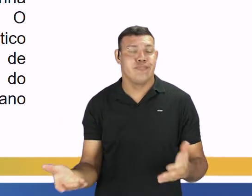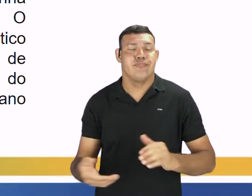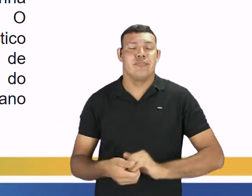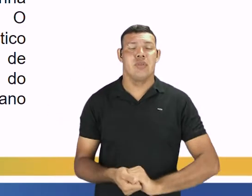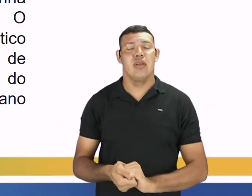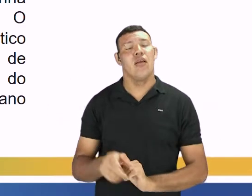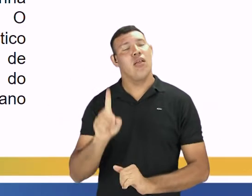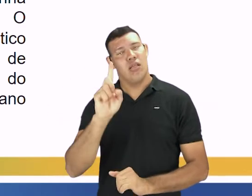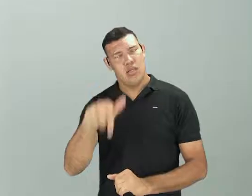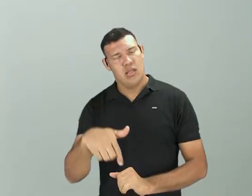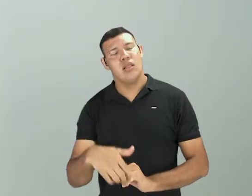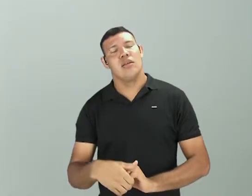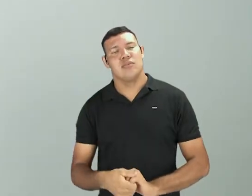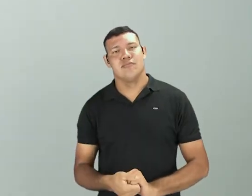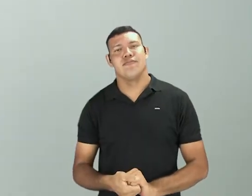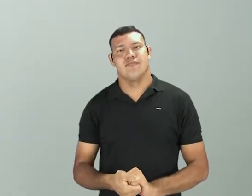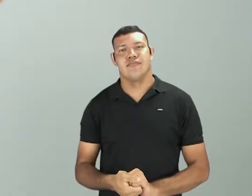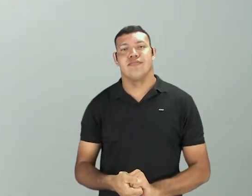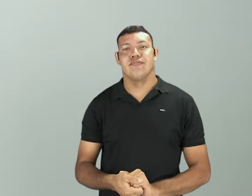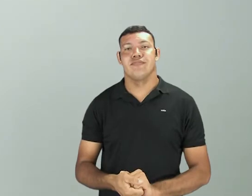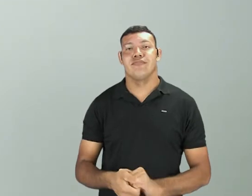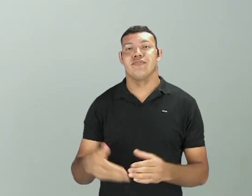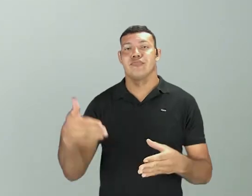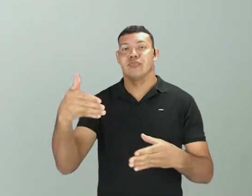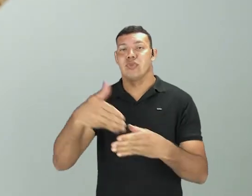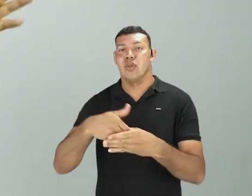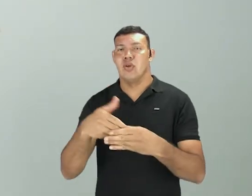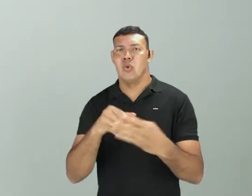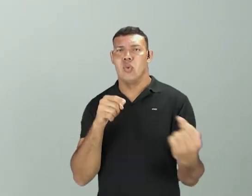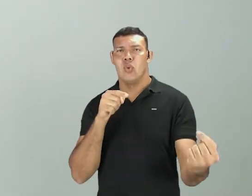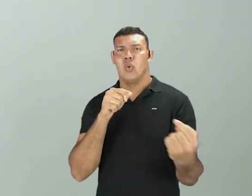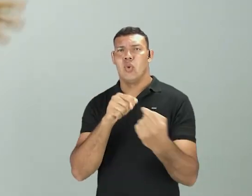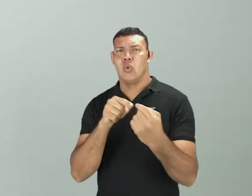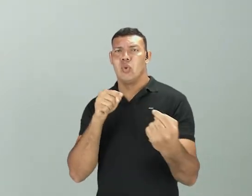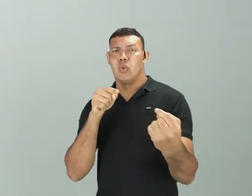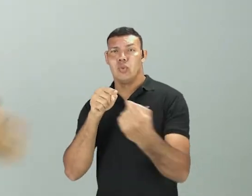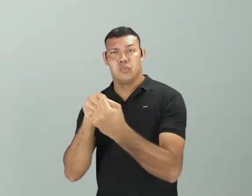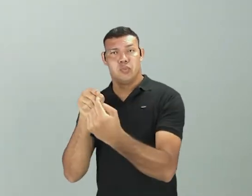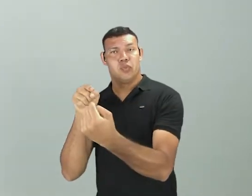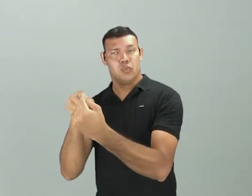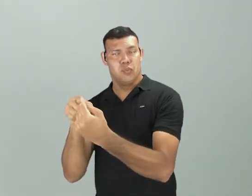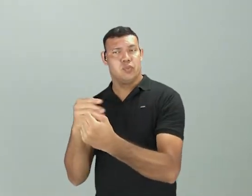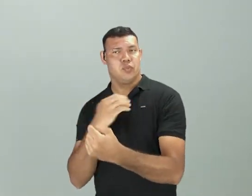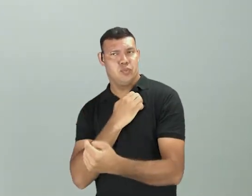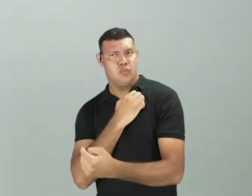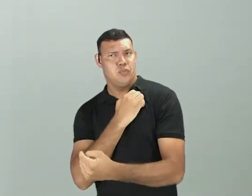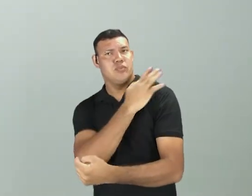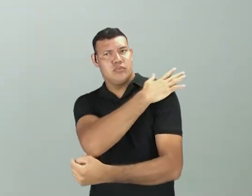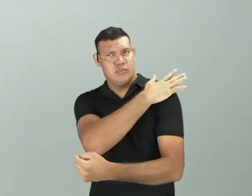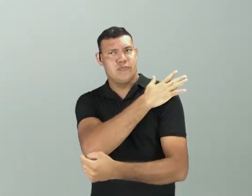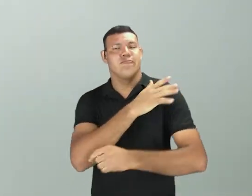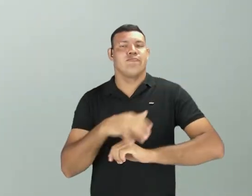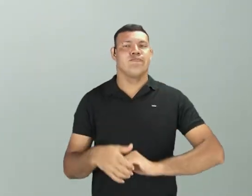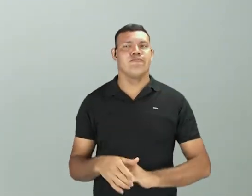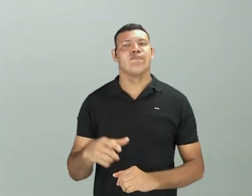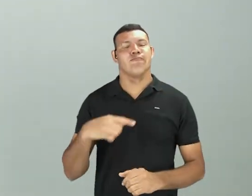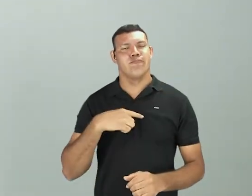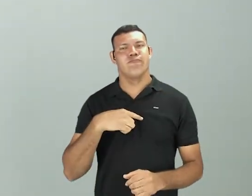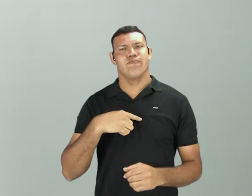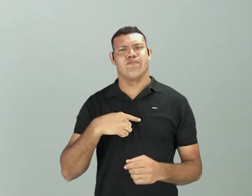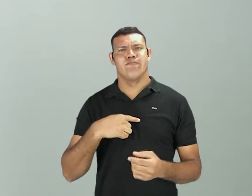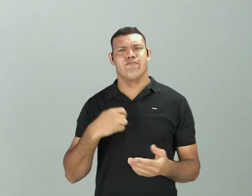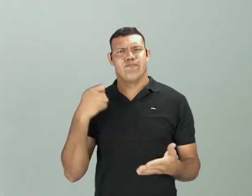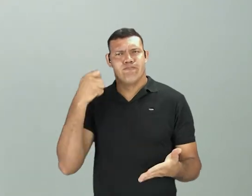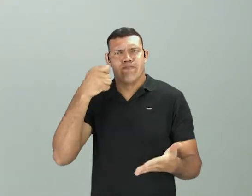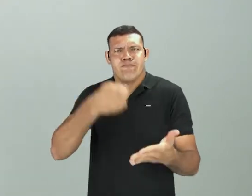de cabresto é esse voto, tá, pessoal? Que aí eu tenho relações aí com o coronel, com outras pessoas, e eu sou obrigada a votar. E